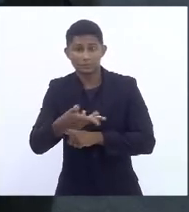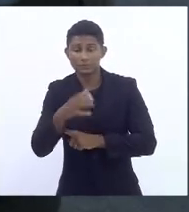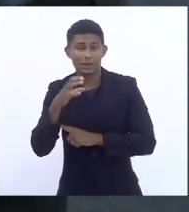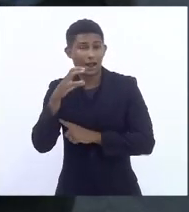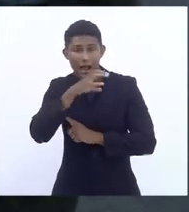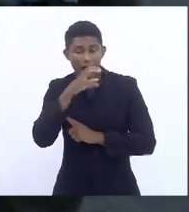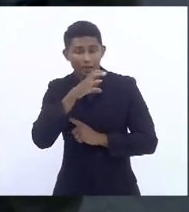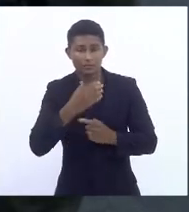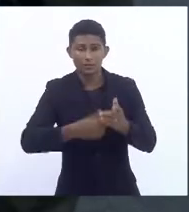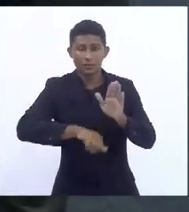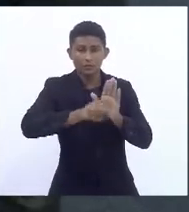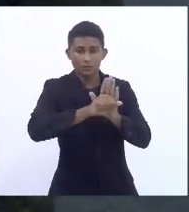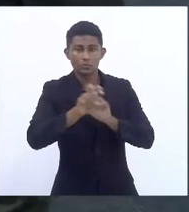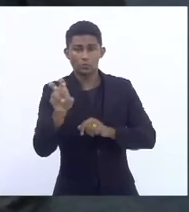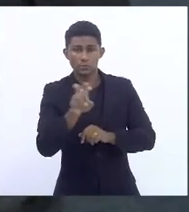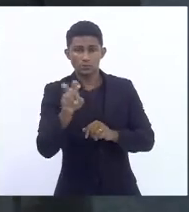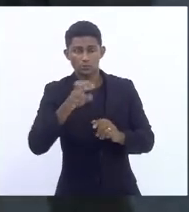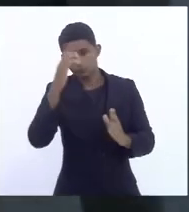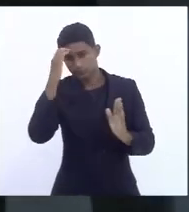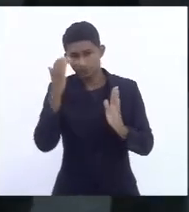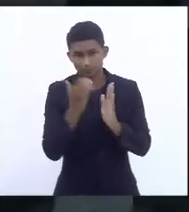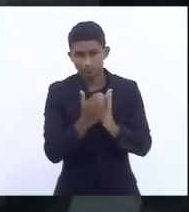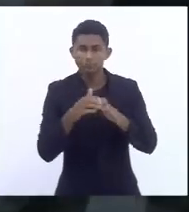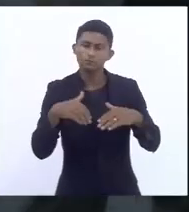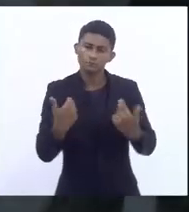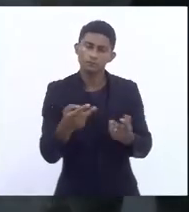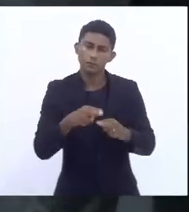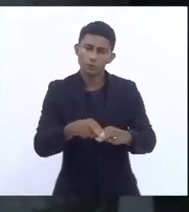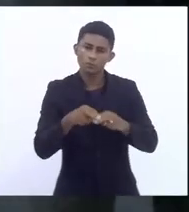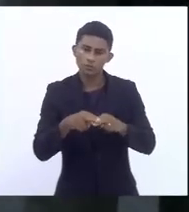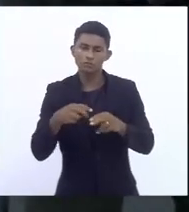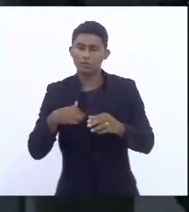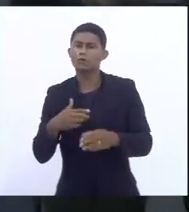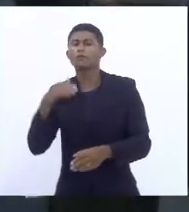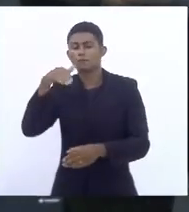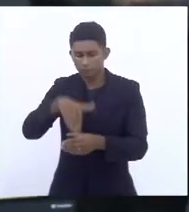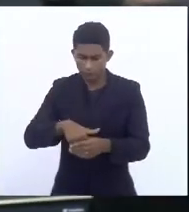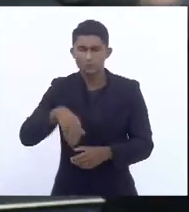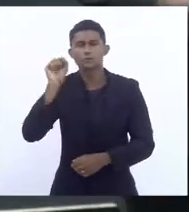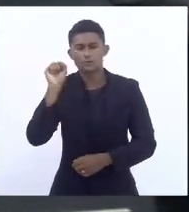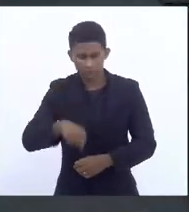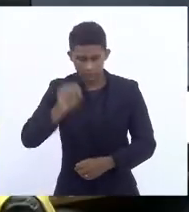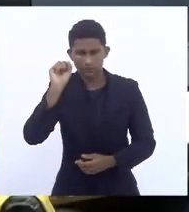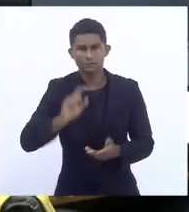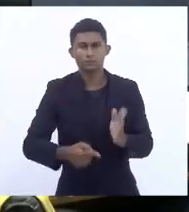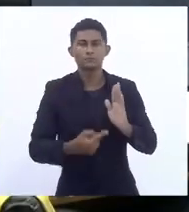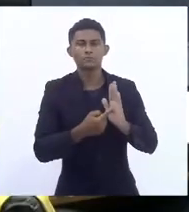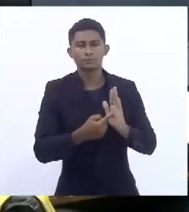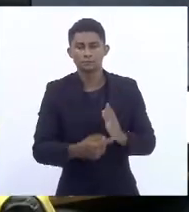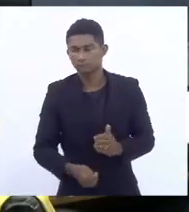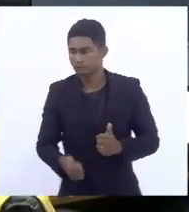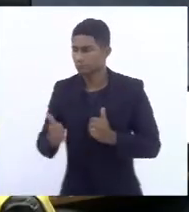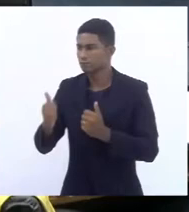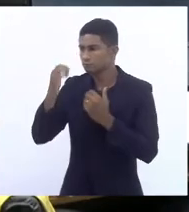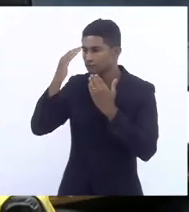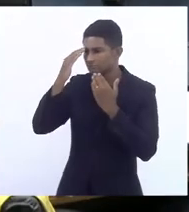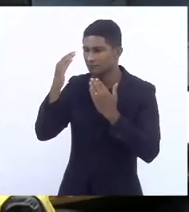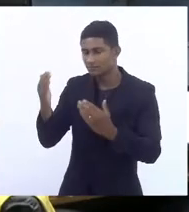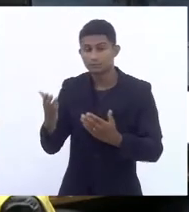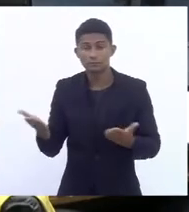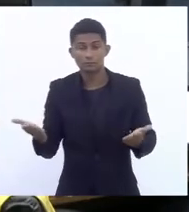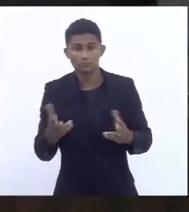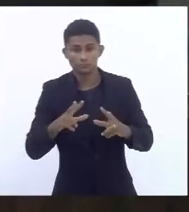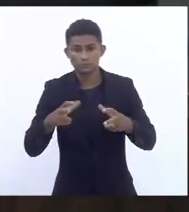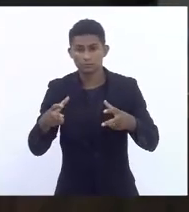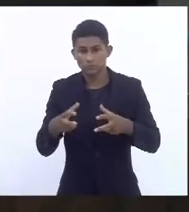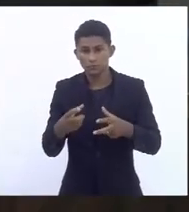artigo 5º. Então, nesse sentido, estou votando favorável no mérito da matéria. Obrigado, deputado Luiz Paulo. Pela Comissão